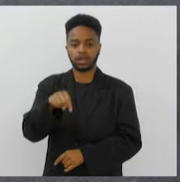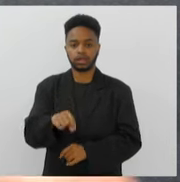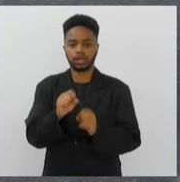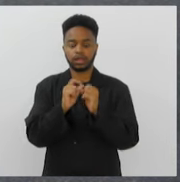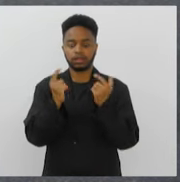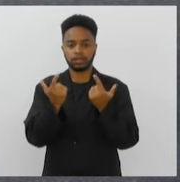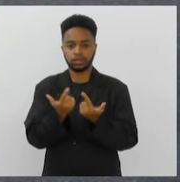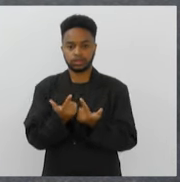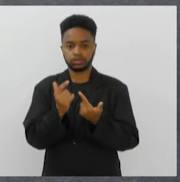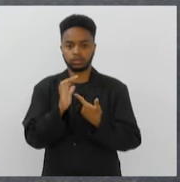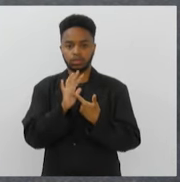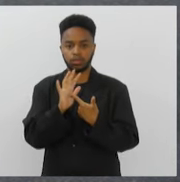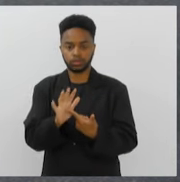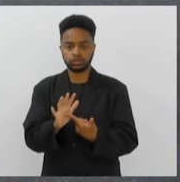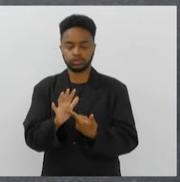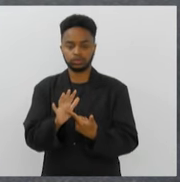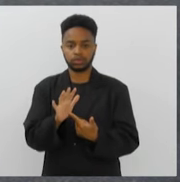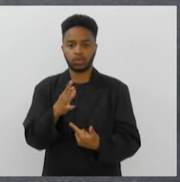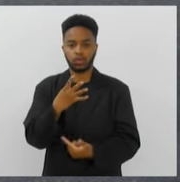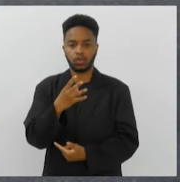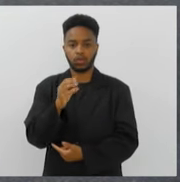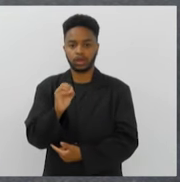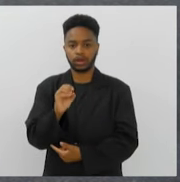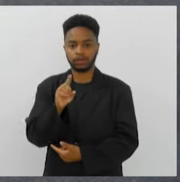o índice chega a